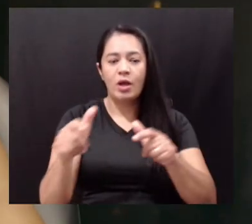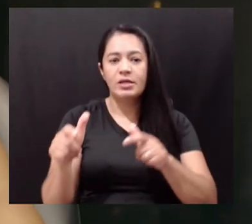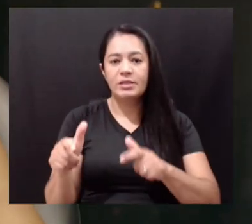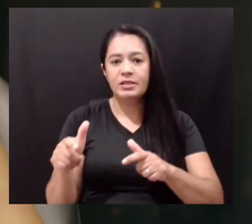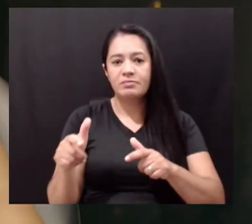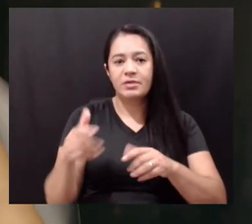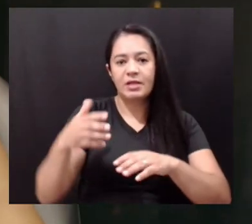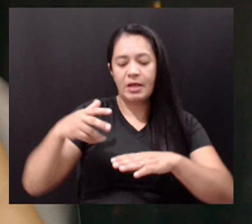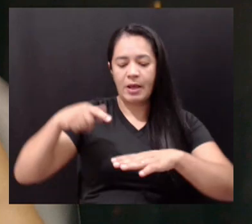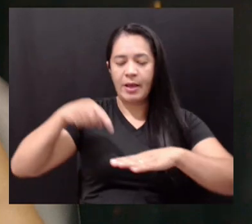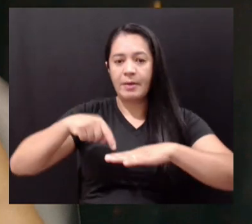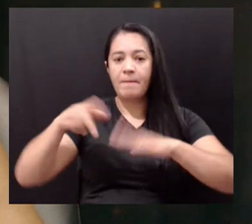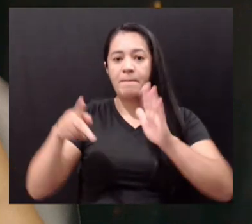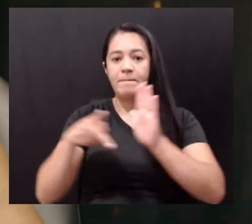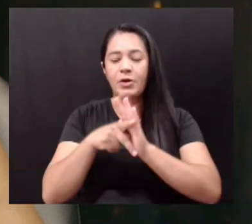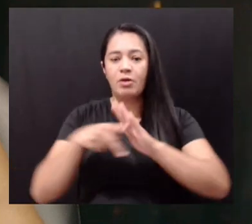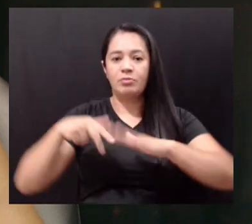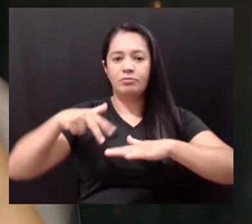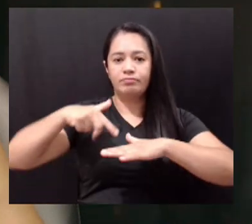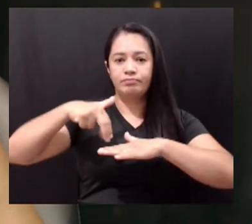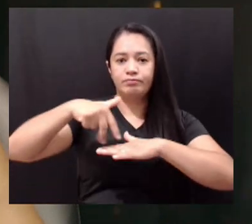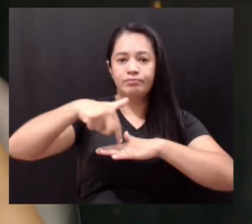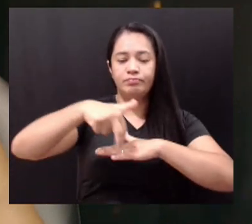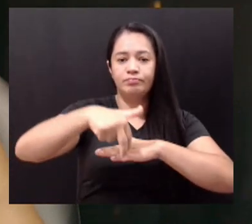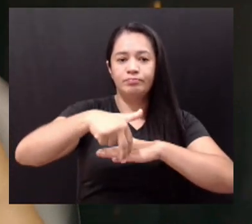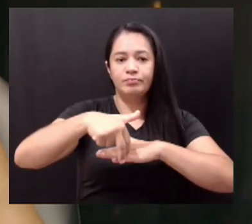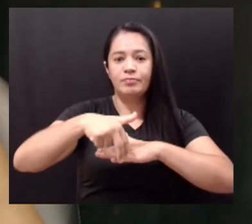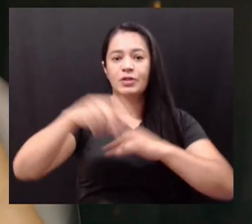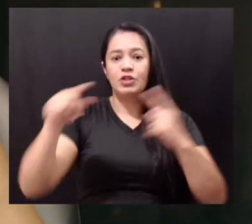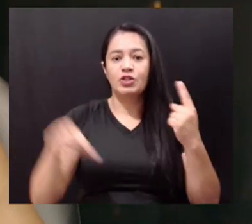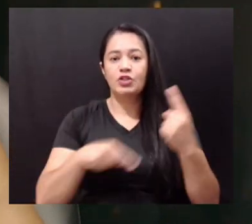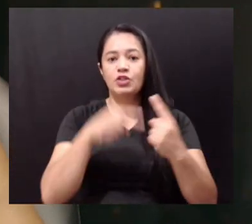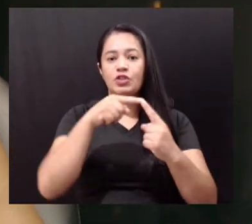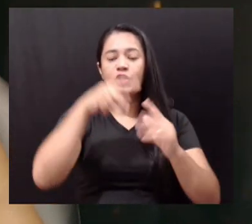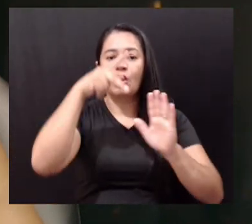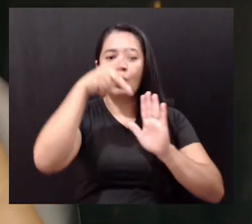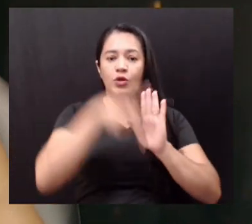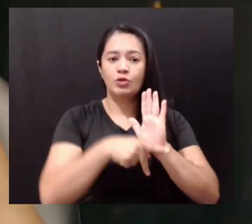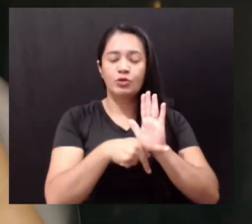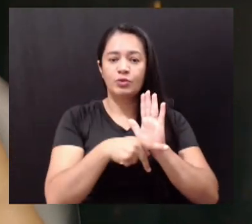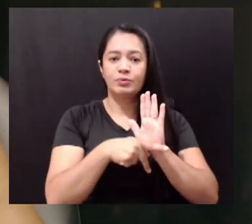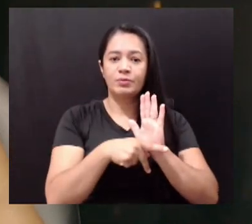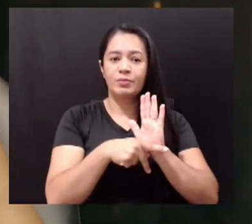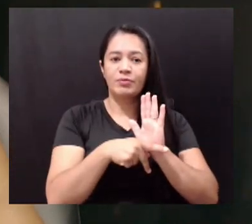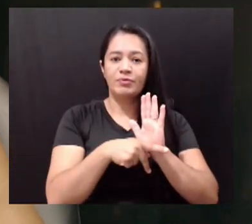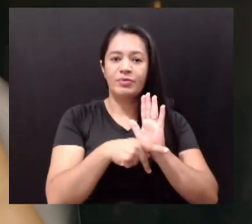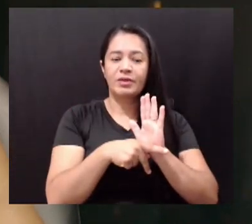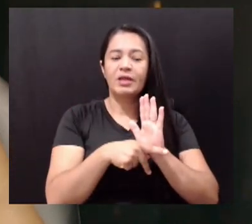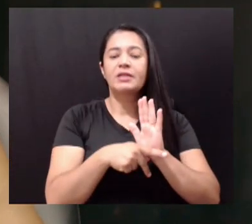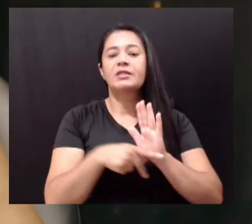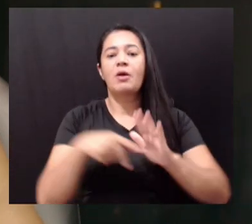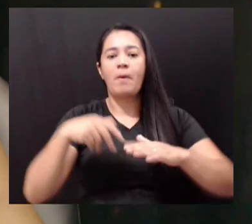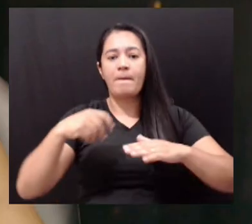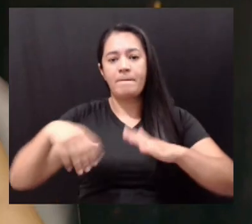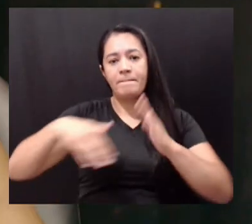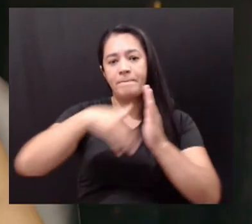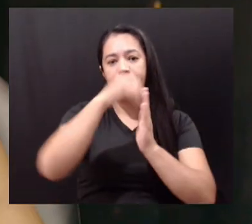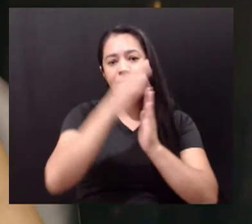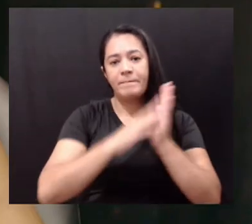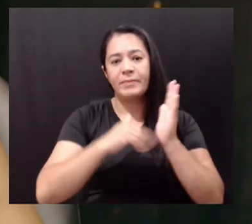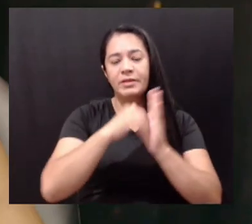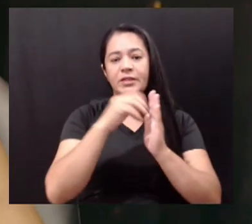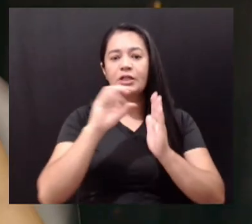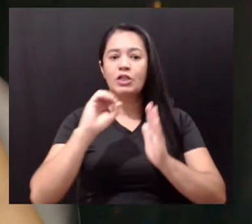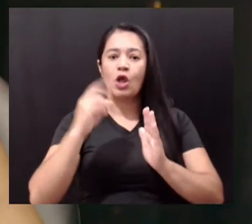pedestres e, de acordo com o projeto, esses locais da travessia de pedestres são faixas pintadas ou demarcadas, eles deverão ser iluminados